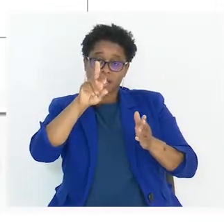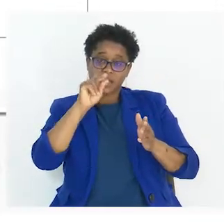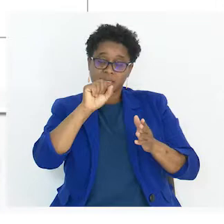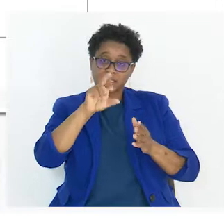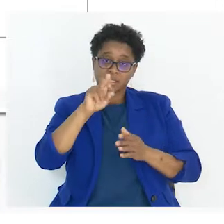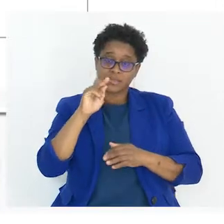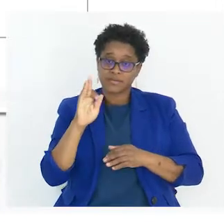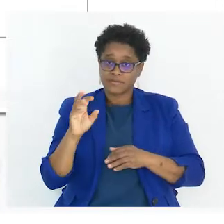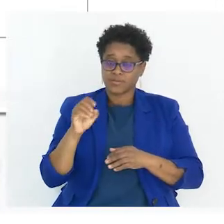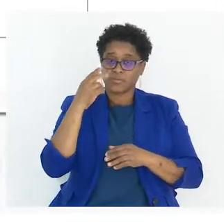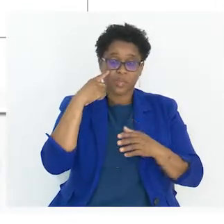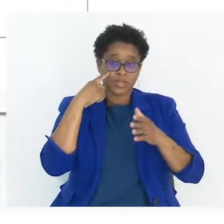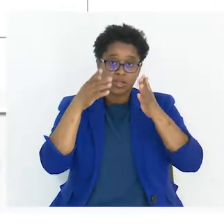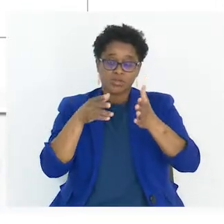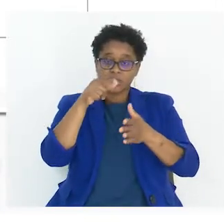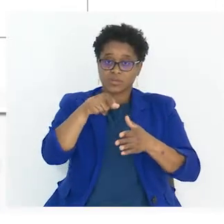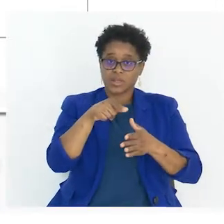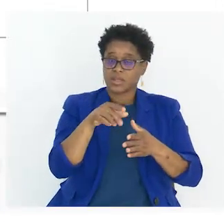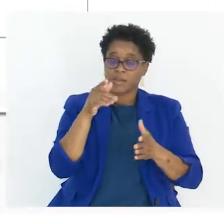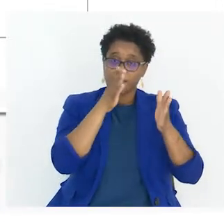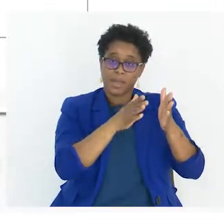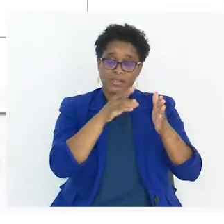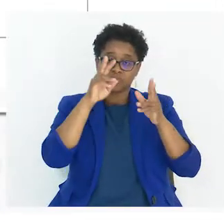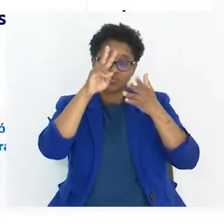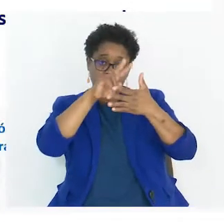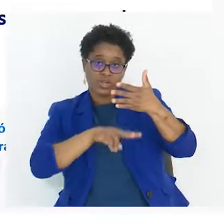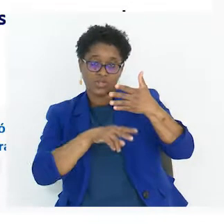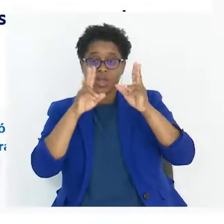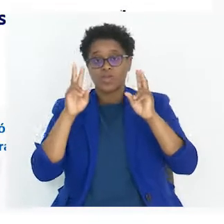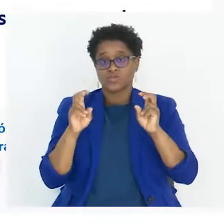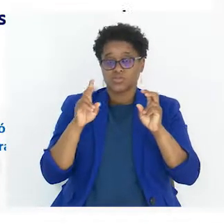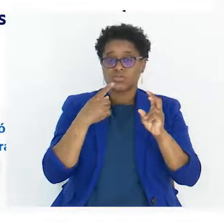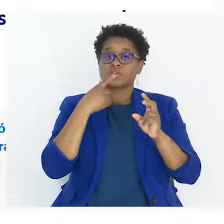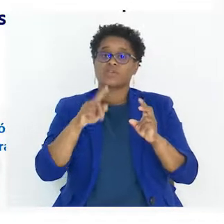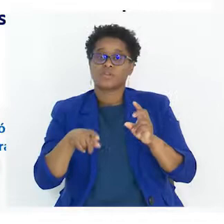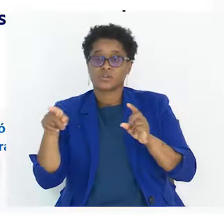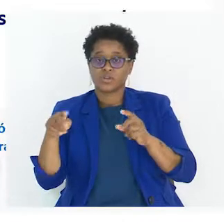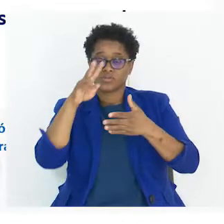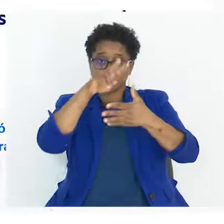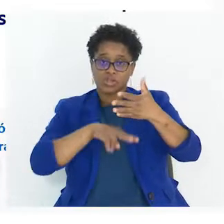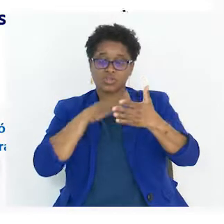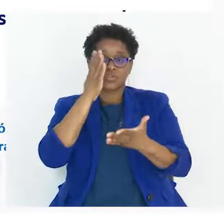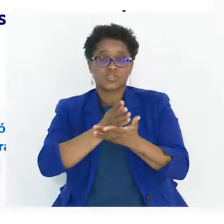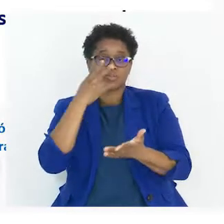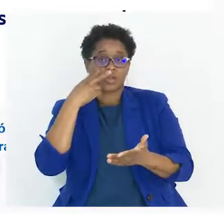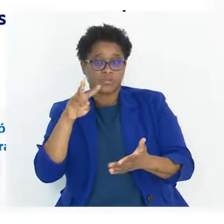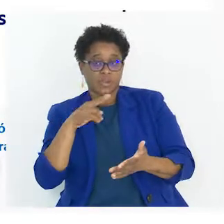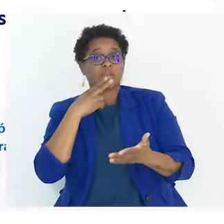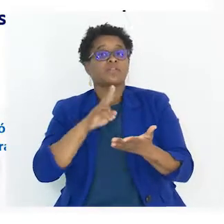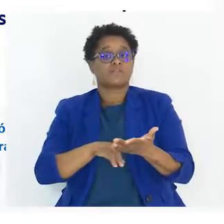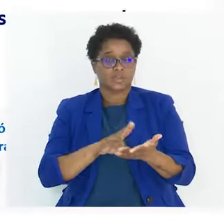aqui parágrafo, partes do texto, assunto. Vamos voltar ao texto só para verem que, na